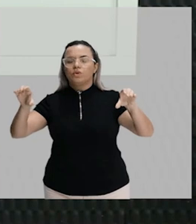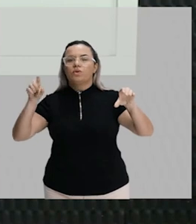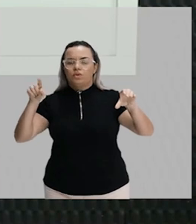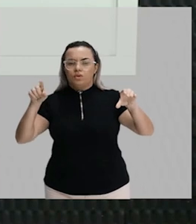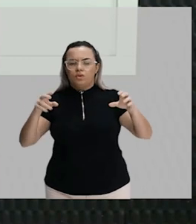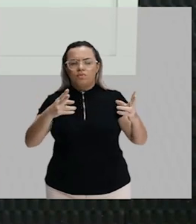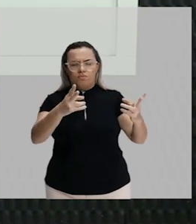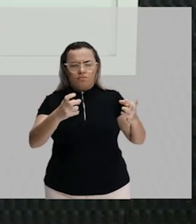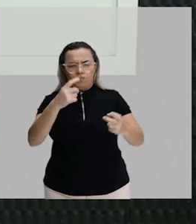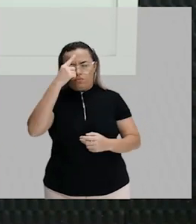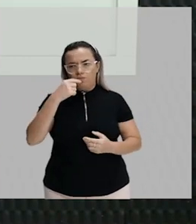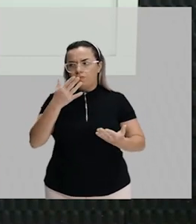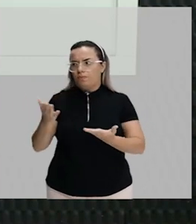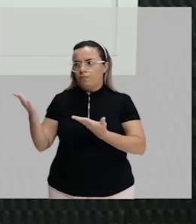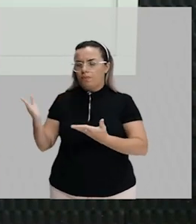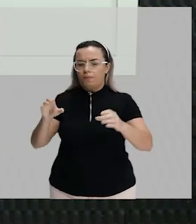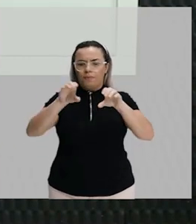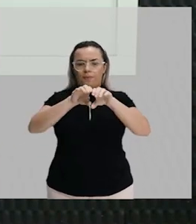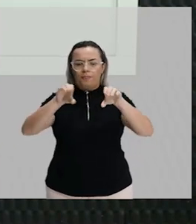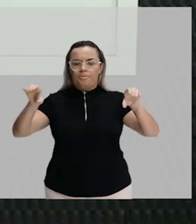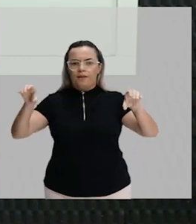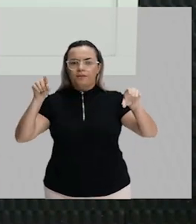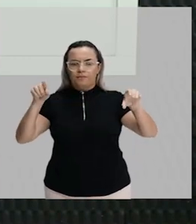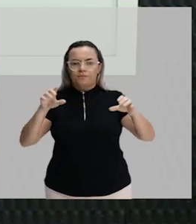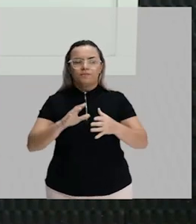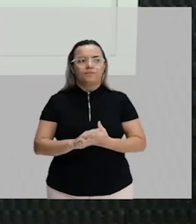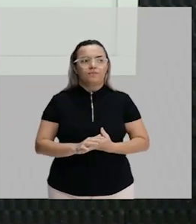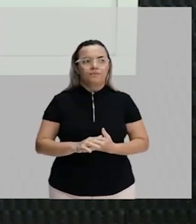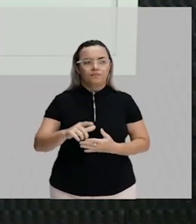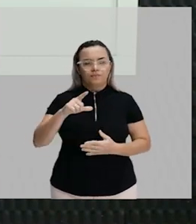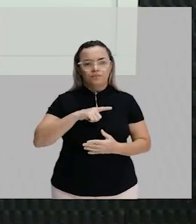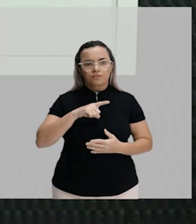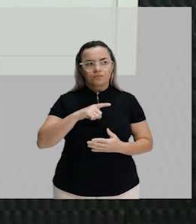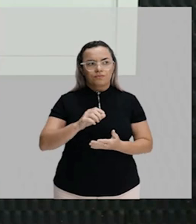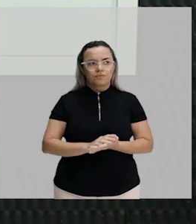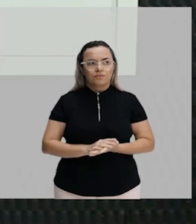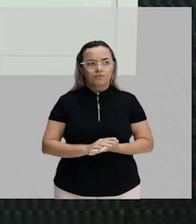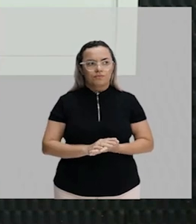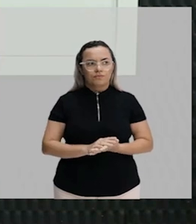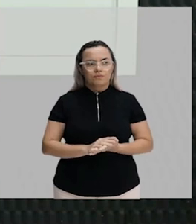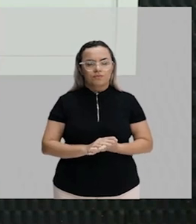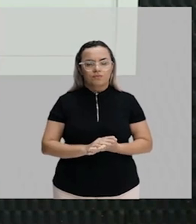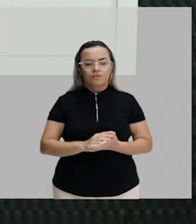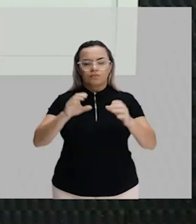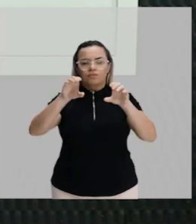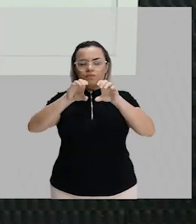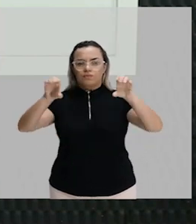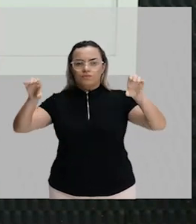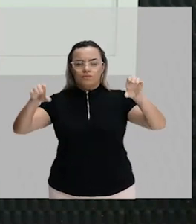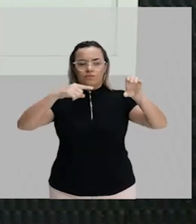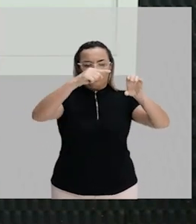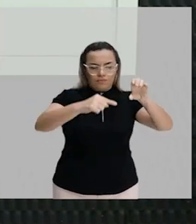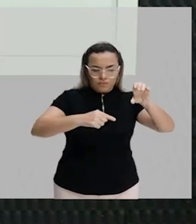ol para cá bem atenção eu tenho fio passando aqui pela frente e aqui ele passa por trás